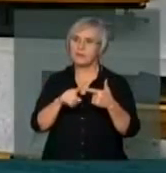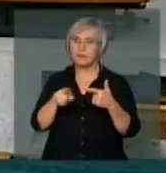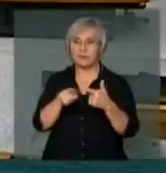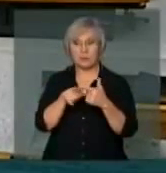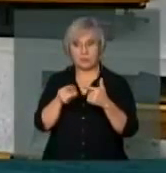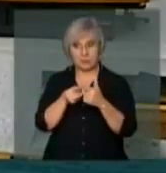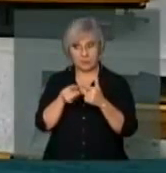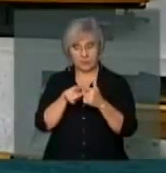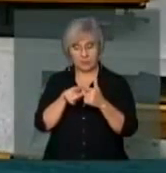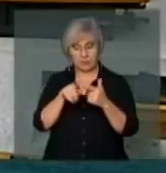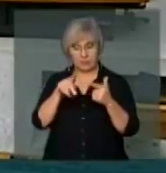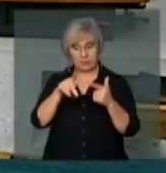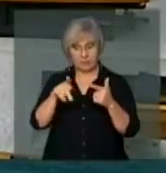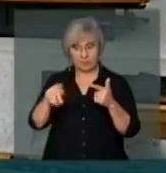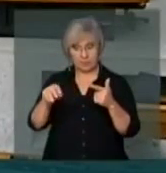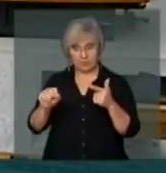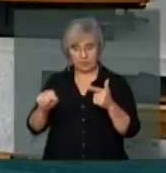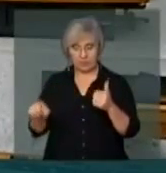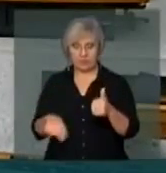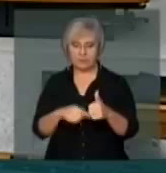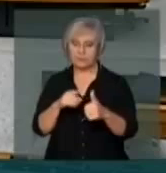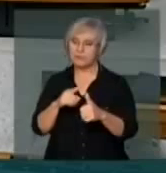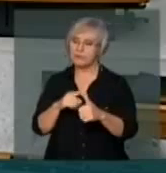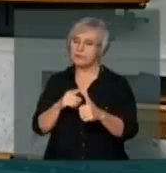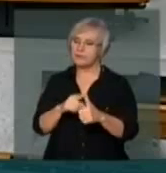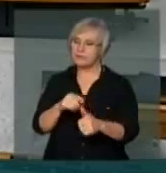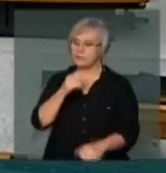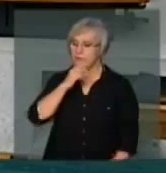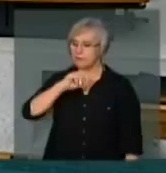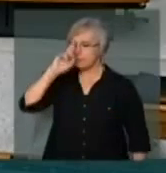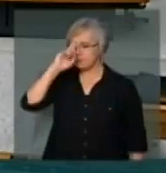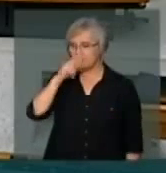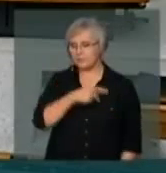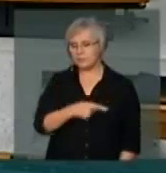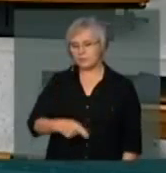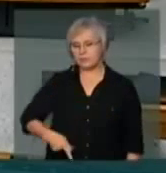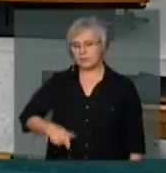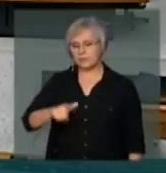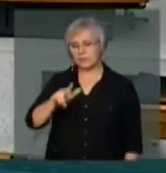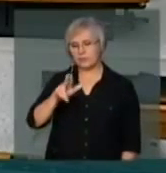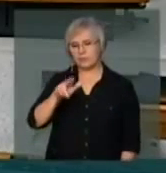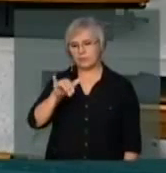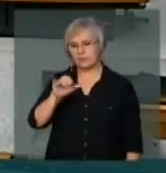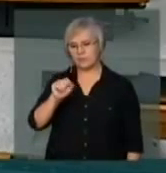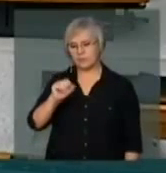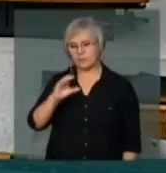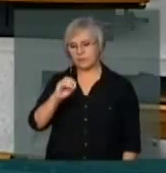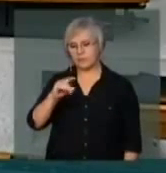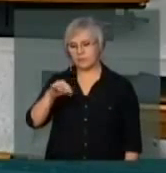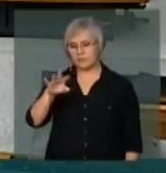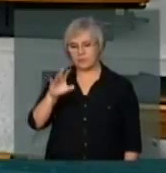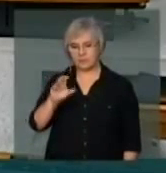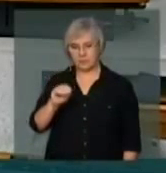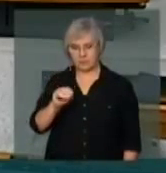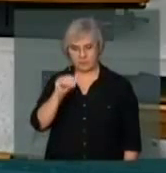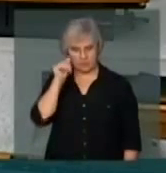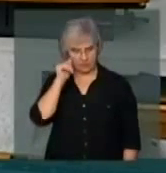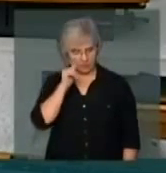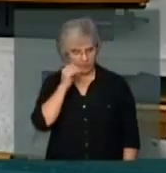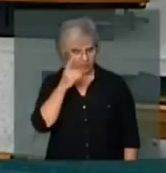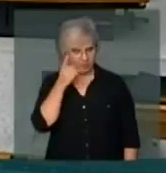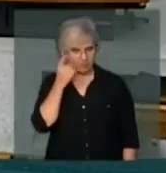PPS. Caro presidente, deputado Luiz Couto, querida deputada